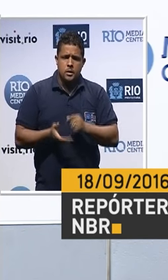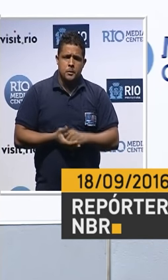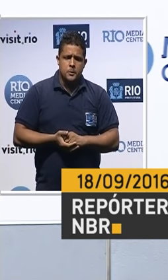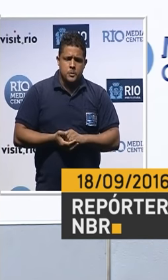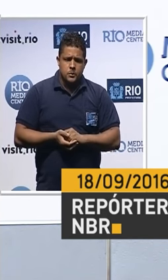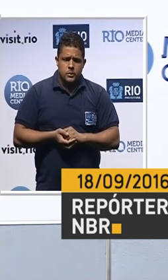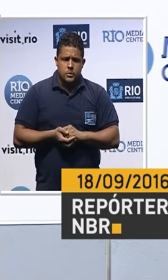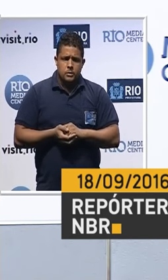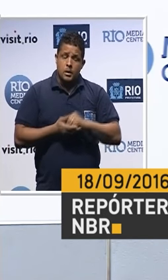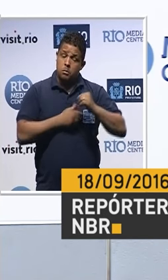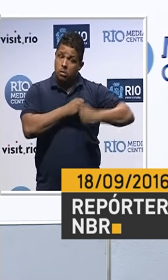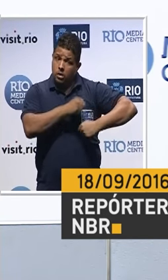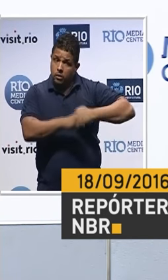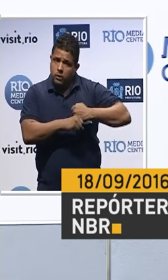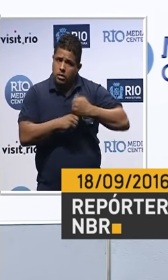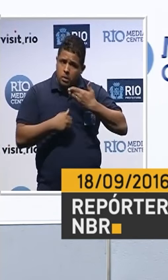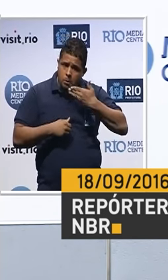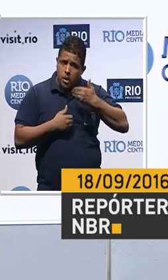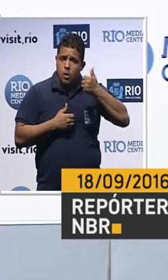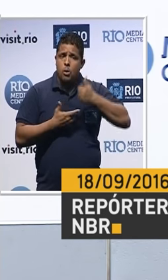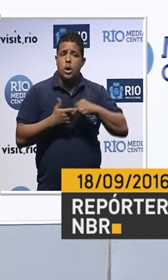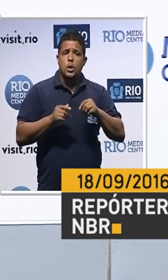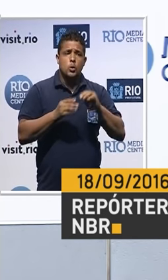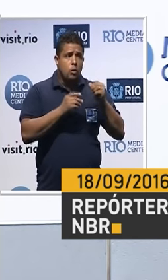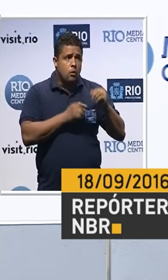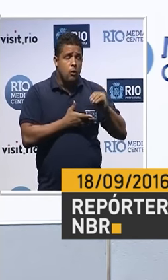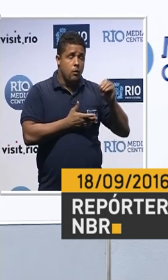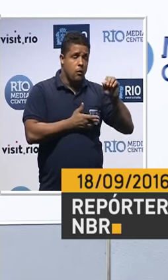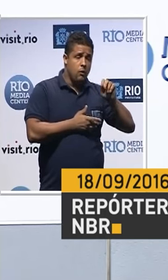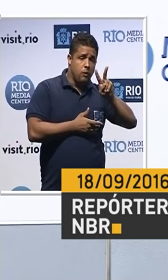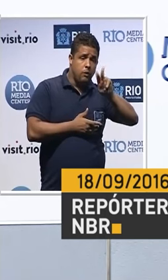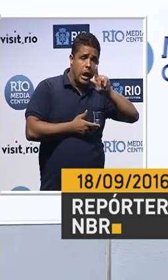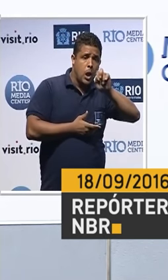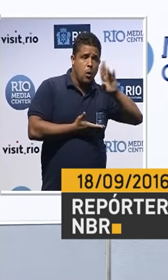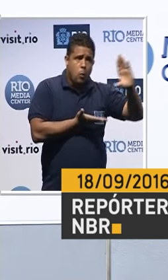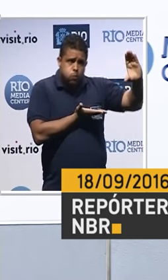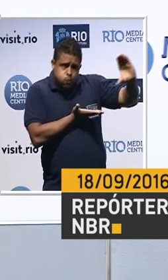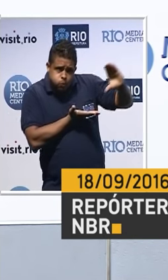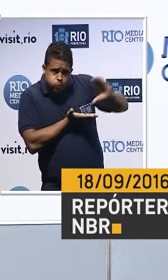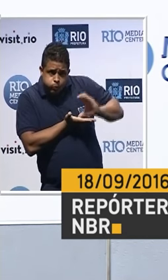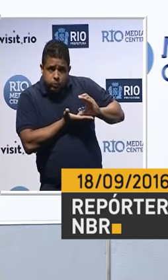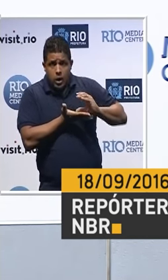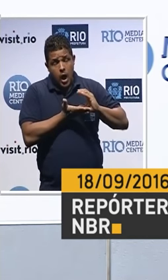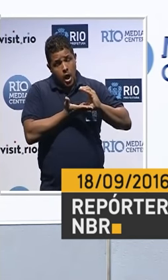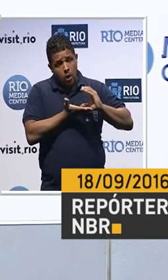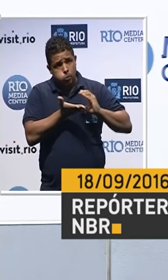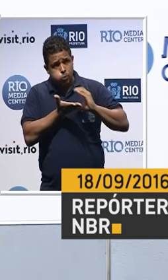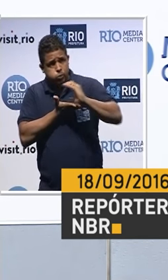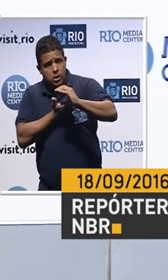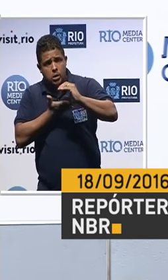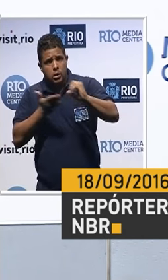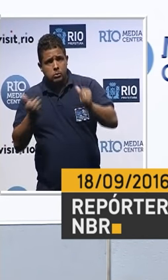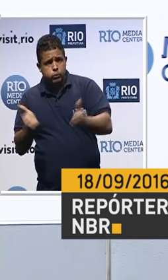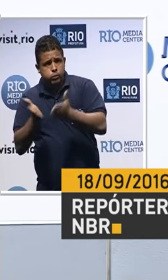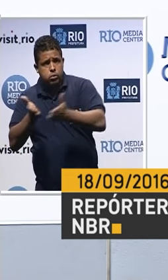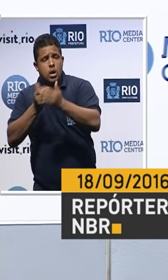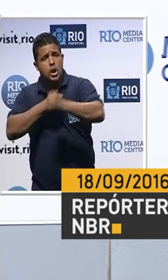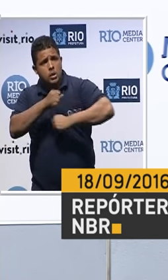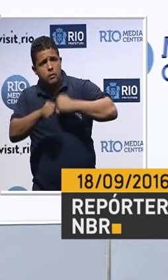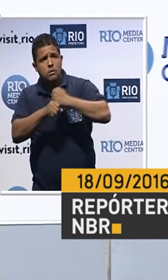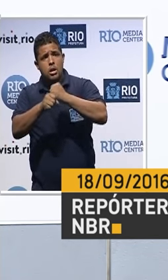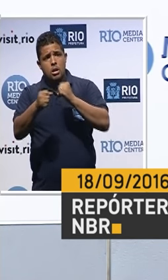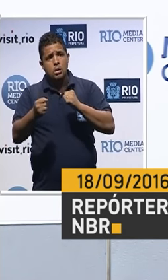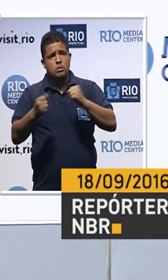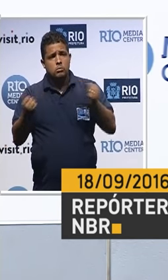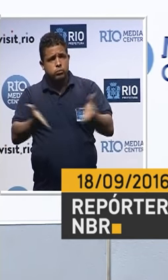ampliado para o ano que vem. A redução do valor total se deve à não manutenção de rubricas de